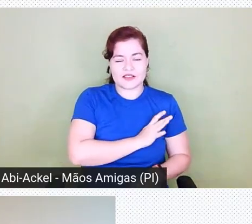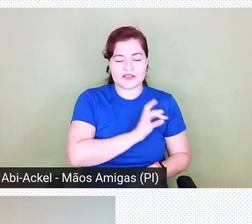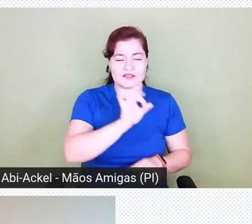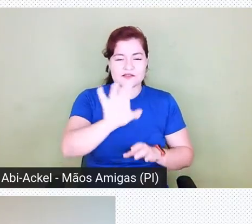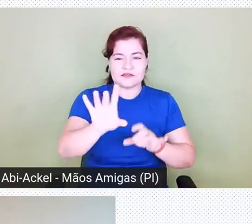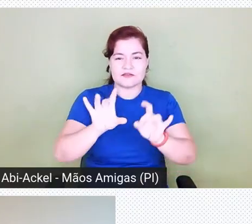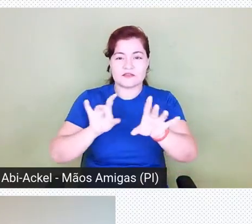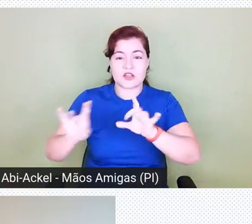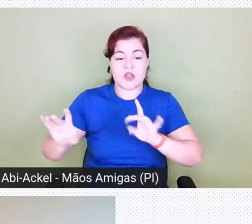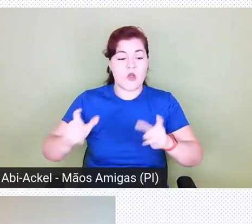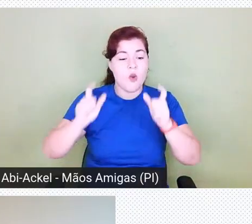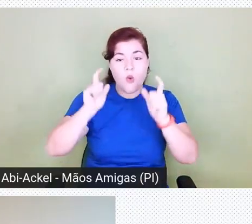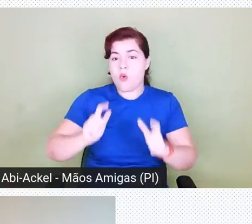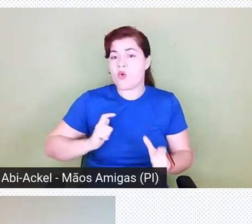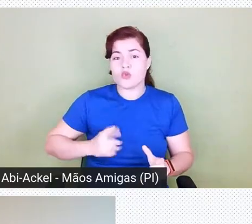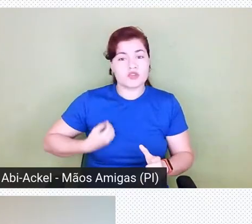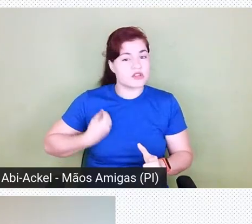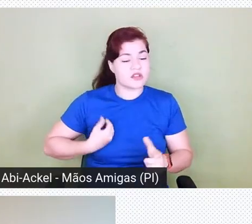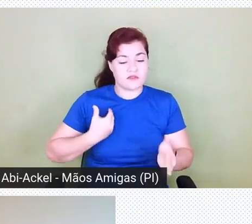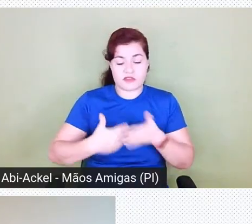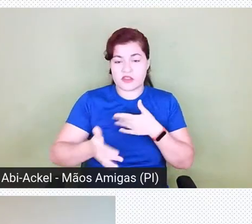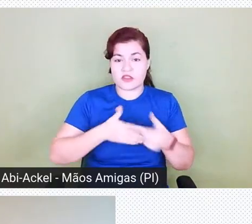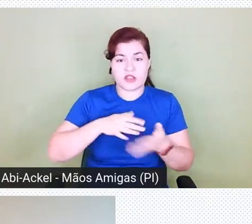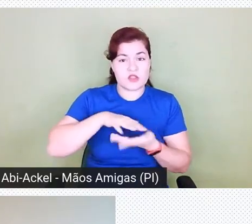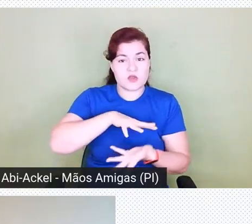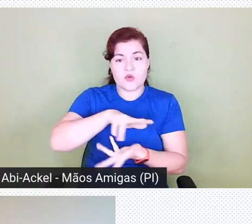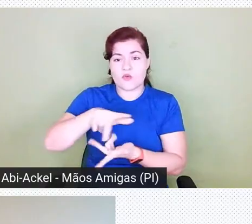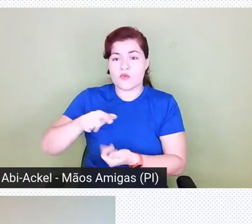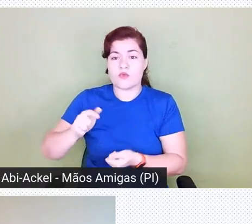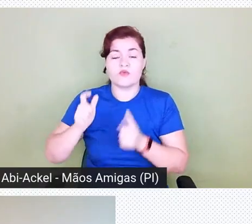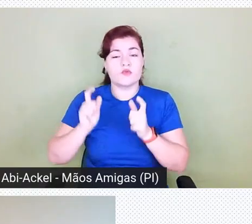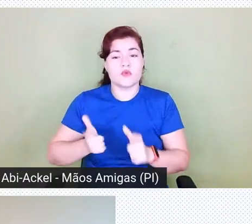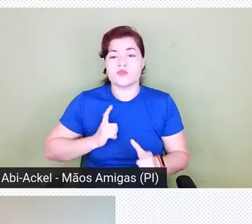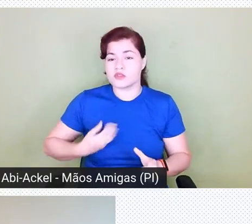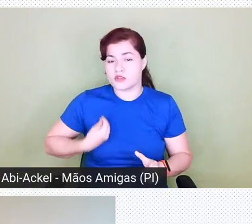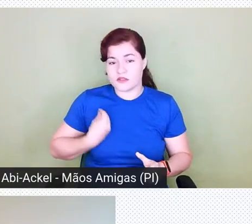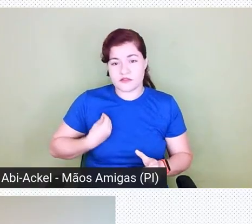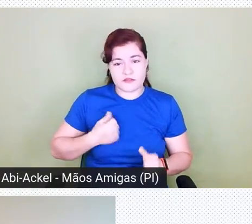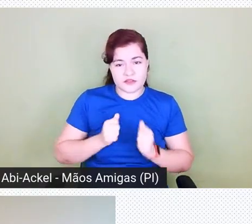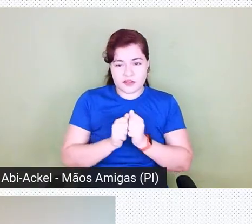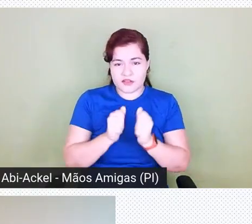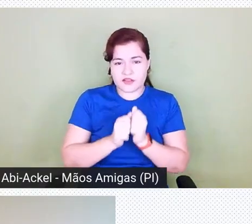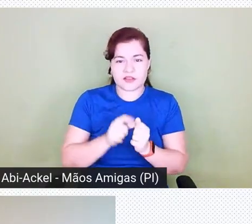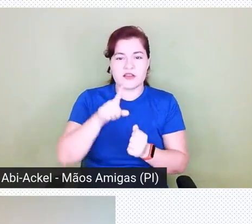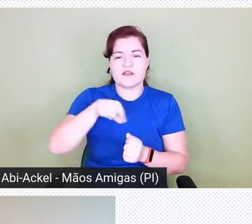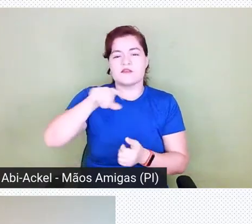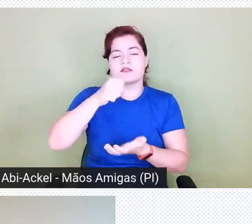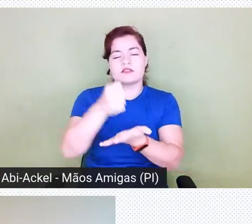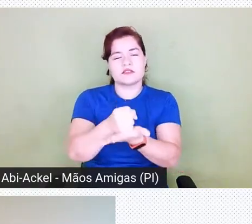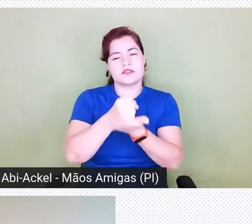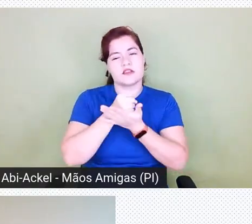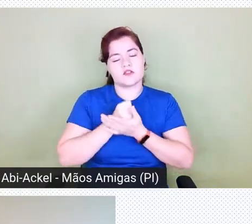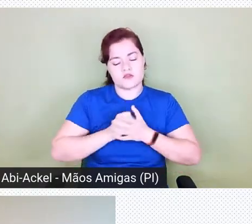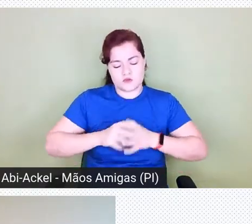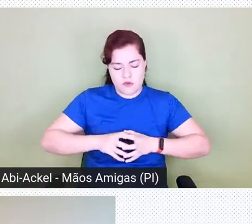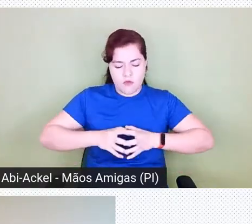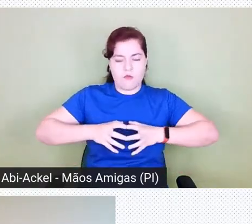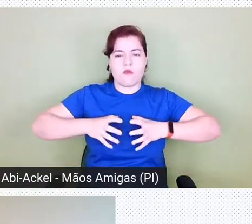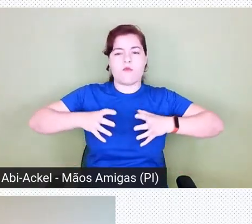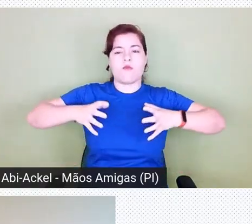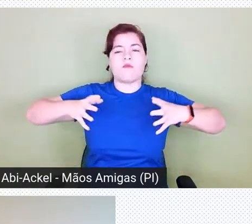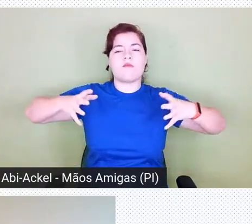qualquer parte do mundo onde estiverem nos acompanhando. Ajudam a formar essa egrégora,